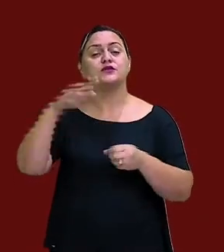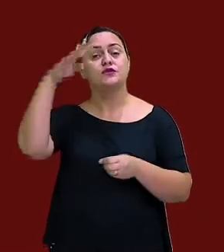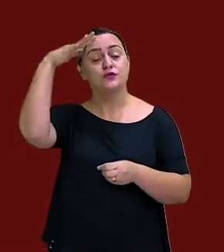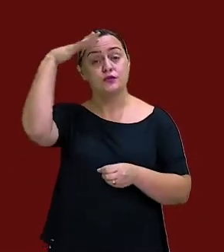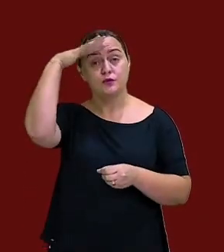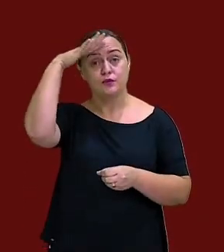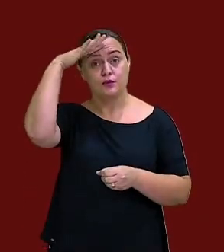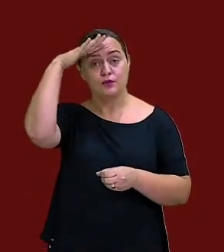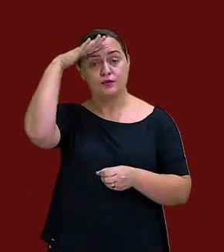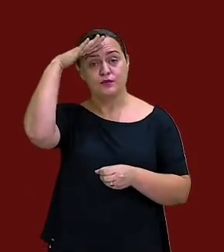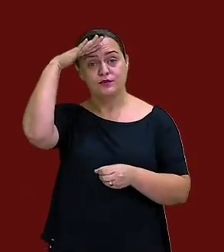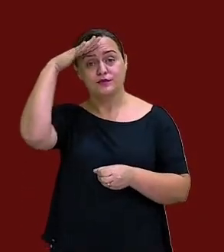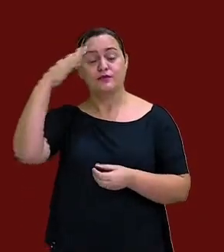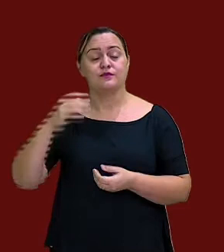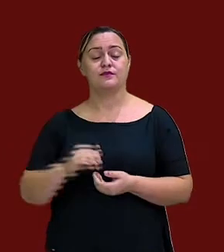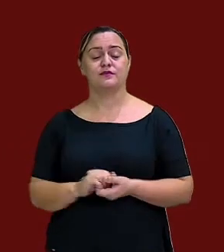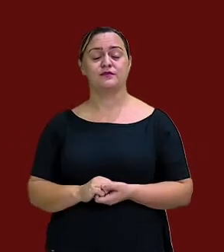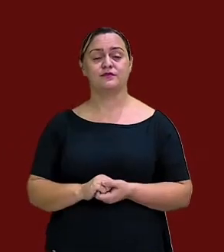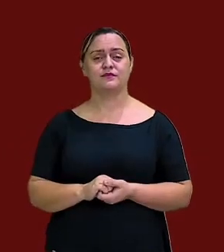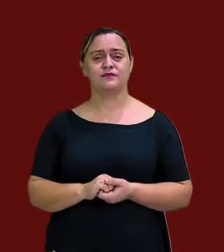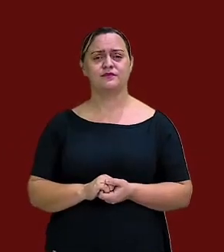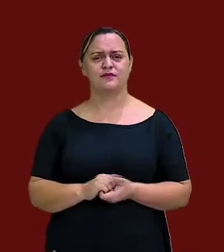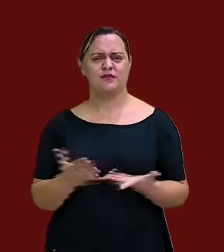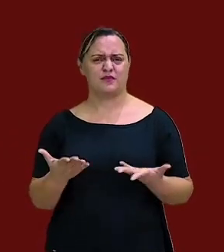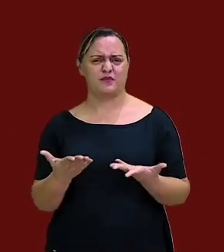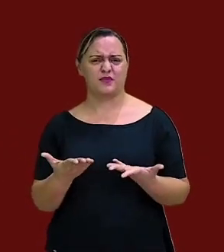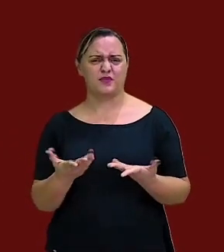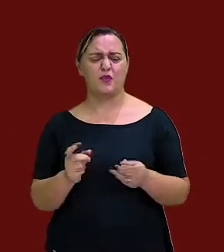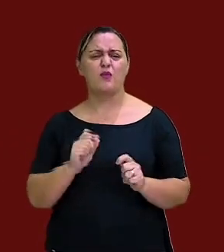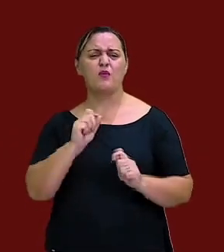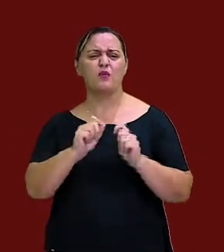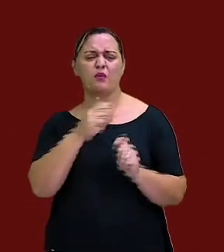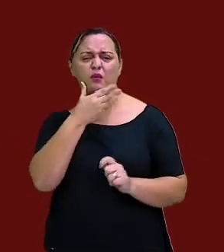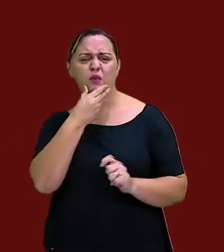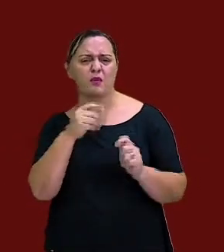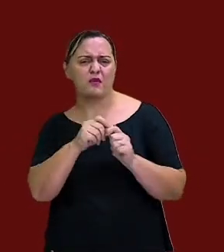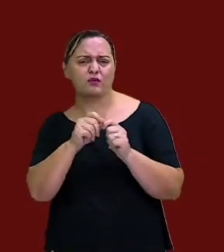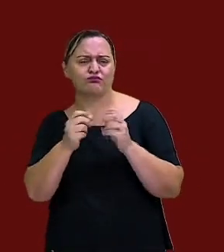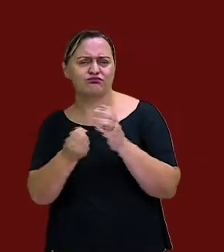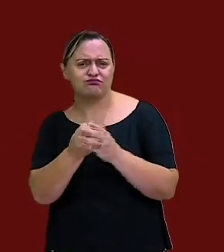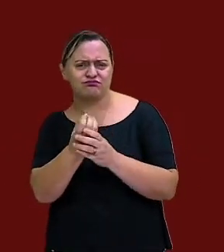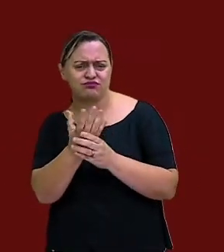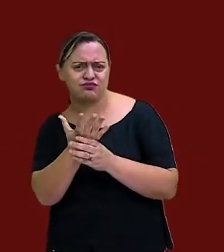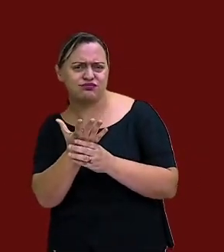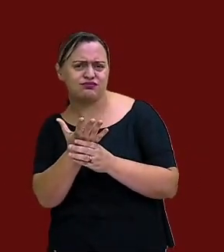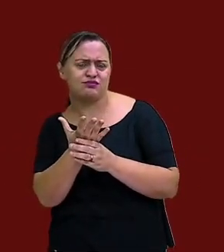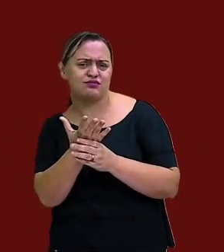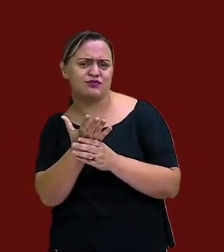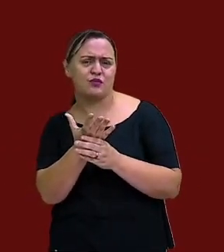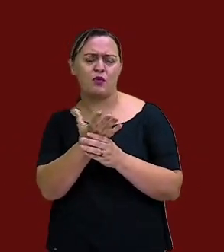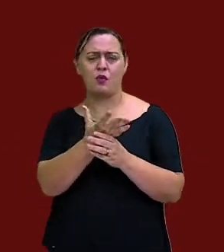né? A engenhoca, que parecia mais uma engenhoca, não foi